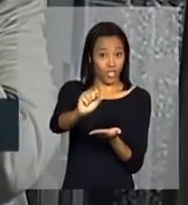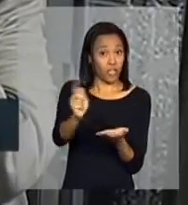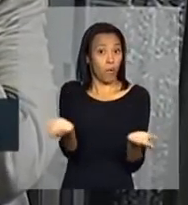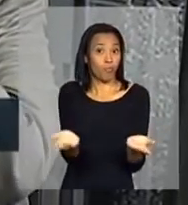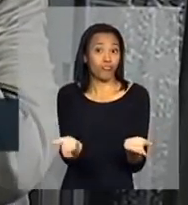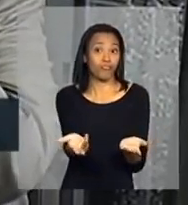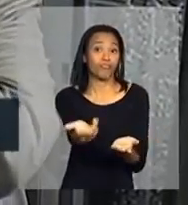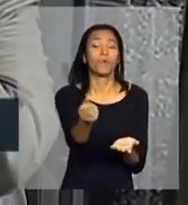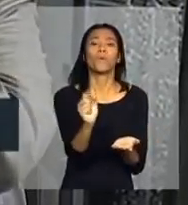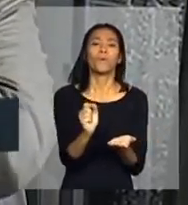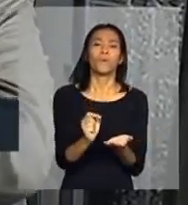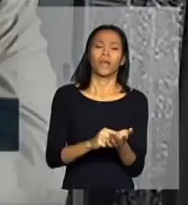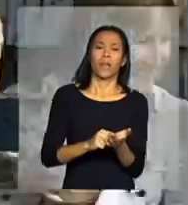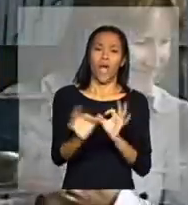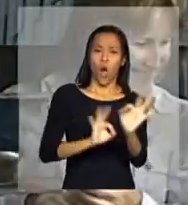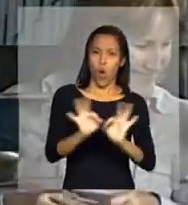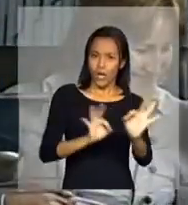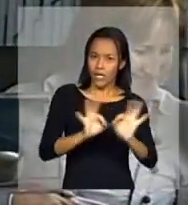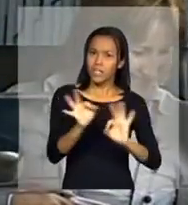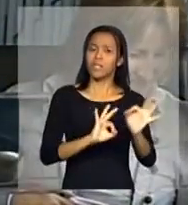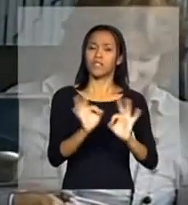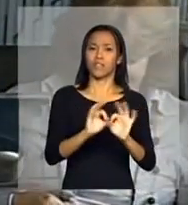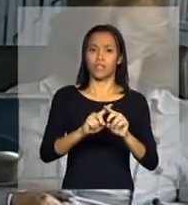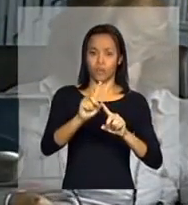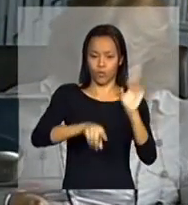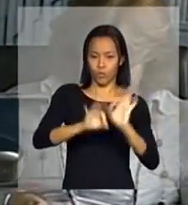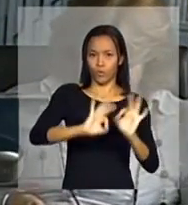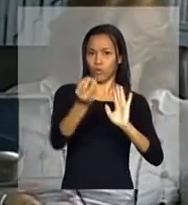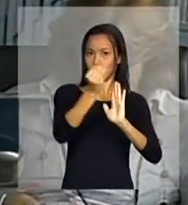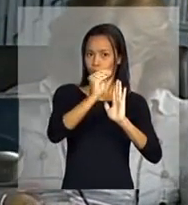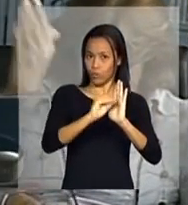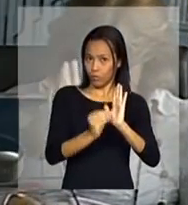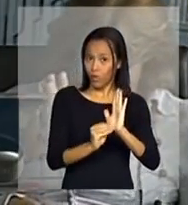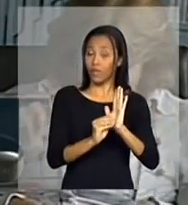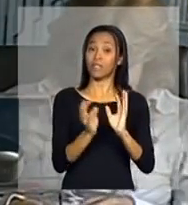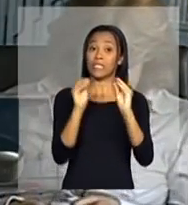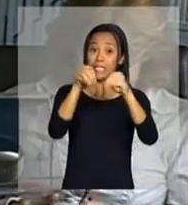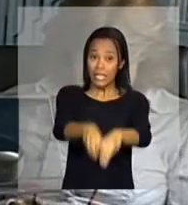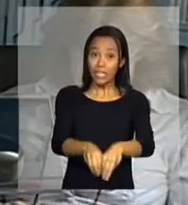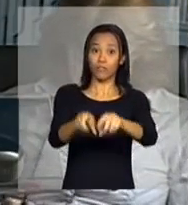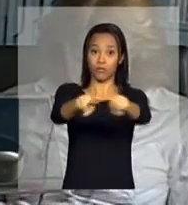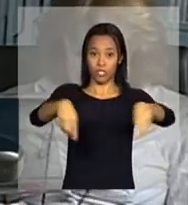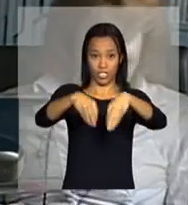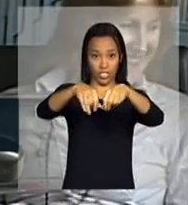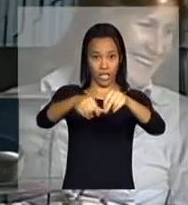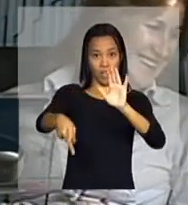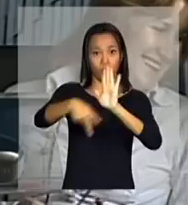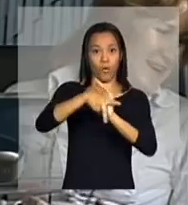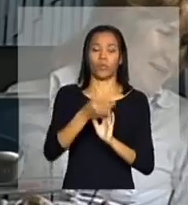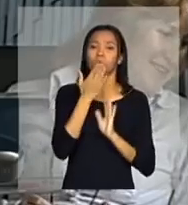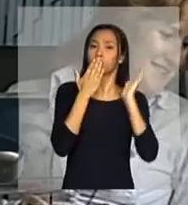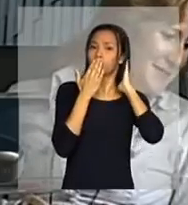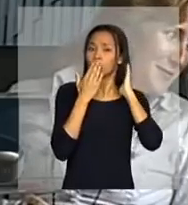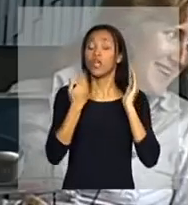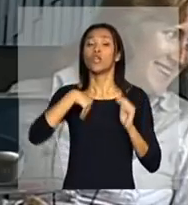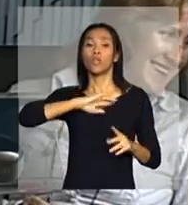a construção dos planos de gestão ambiental em terras indígenas. Nossa expectativa é que a gente possa